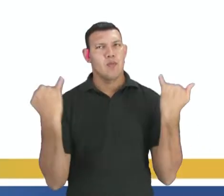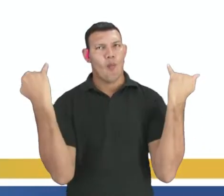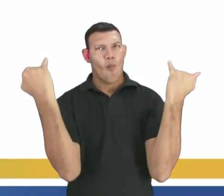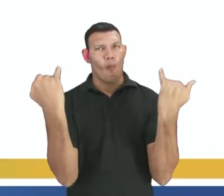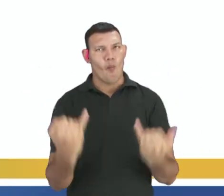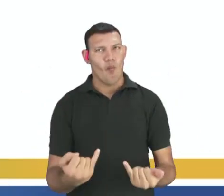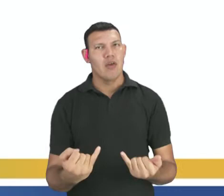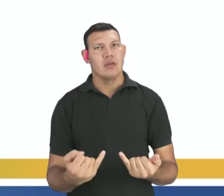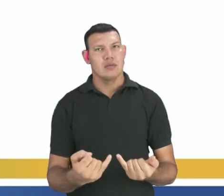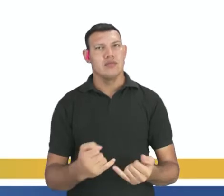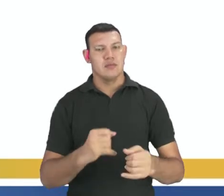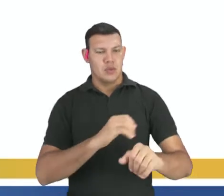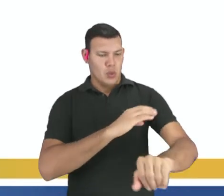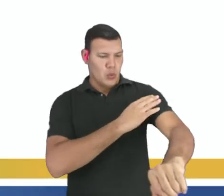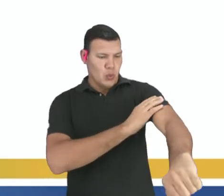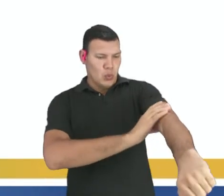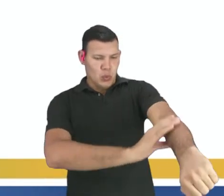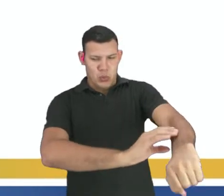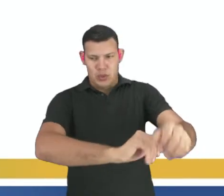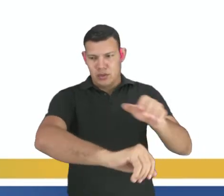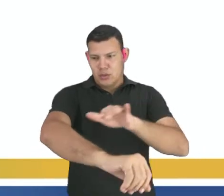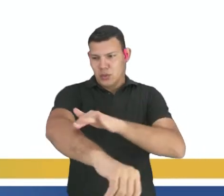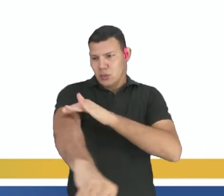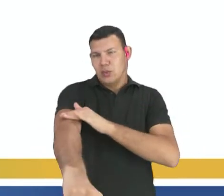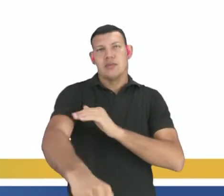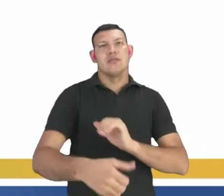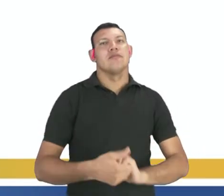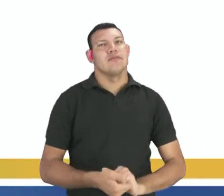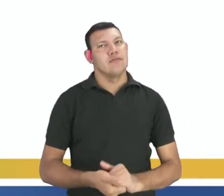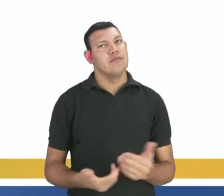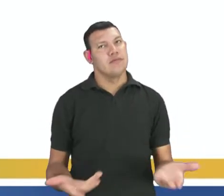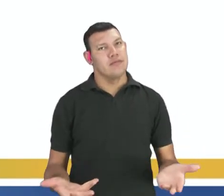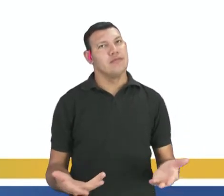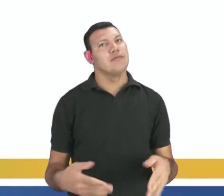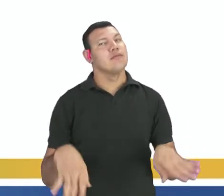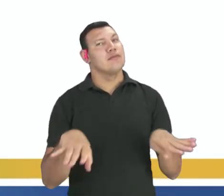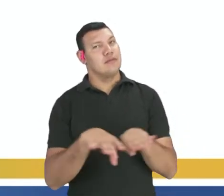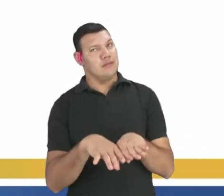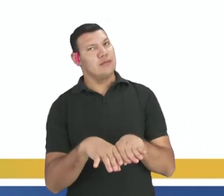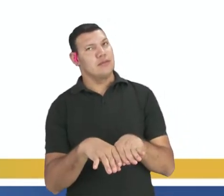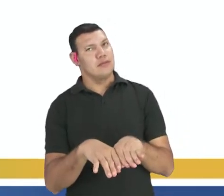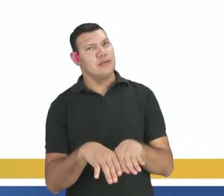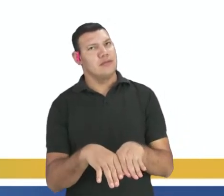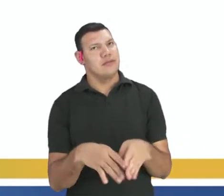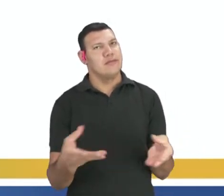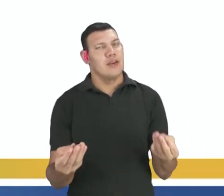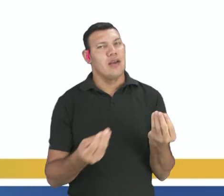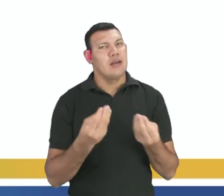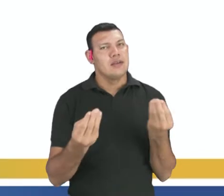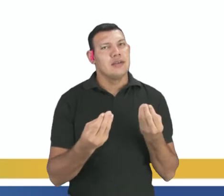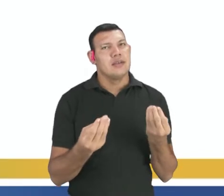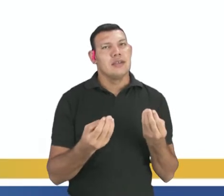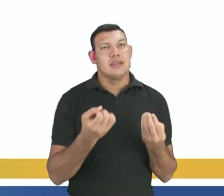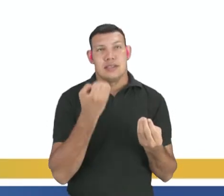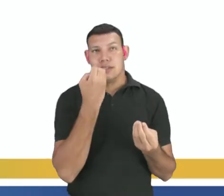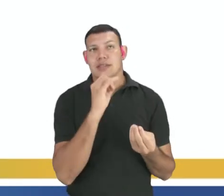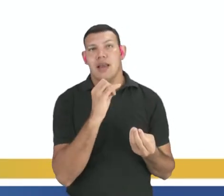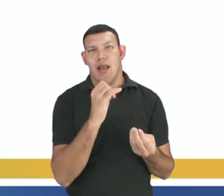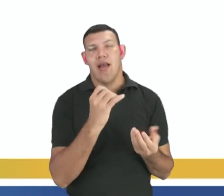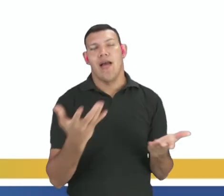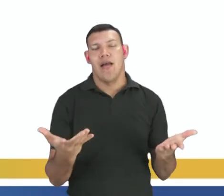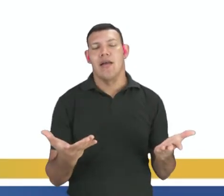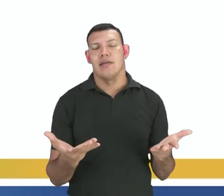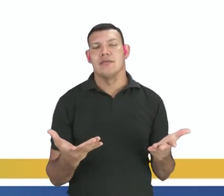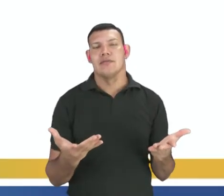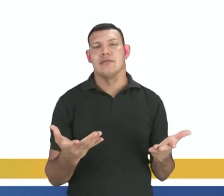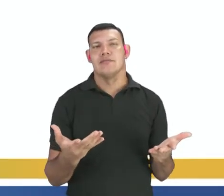e pernas longínquas, que farão guarda. Há como não negar, né, que assim a predisposição